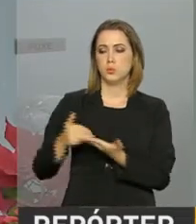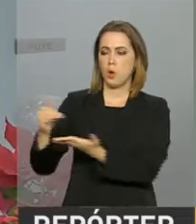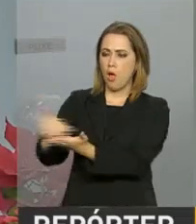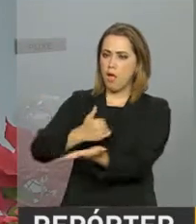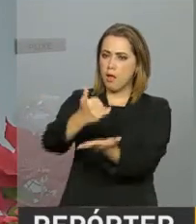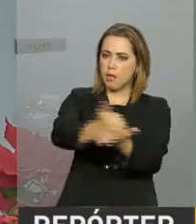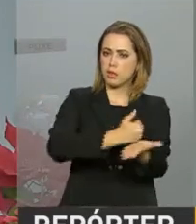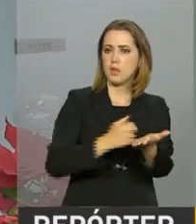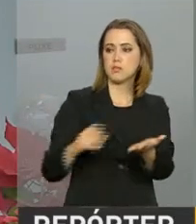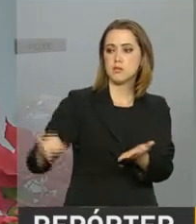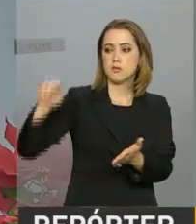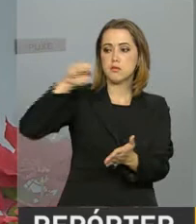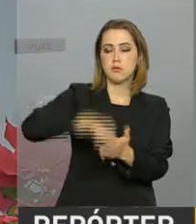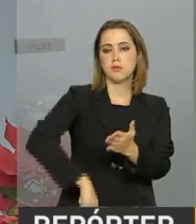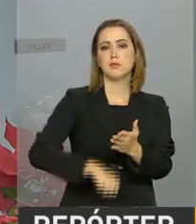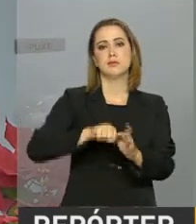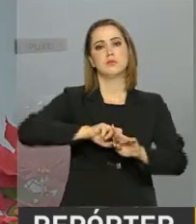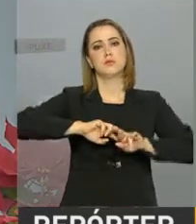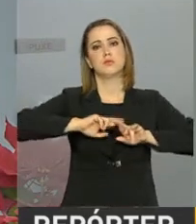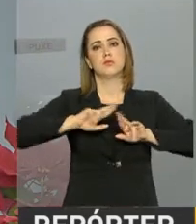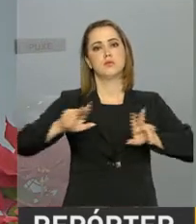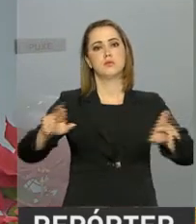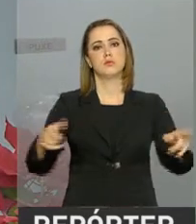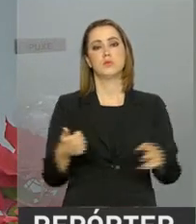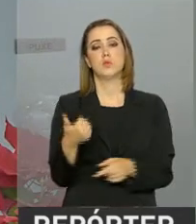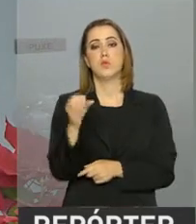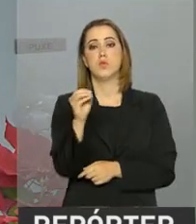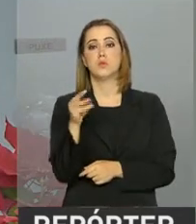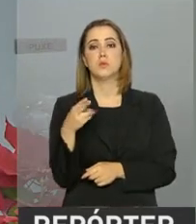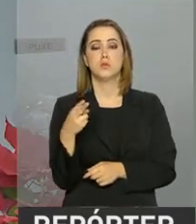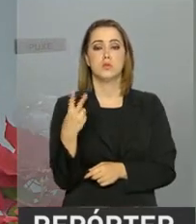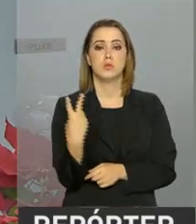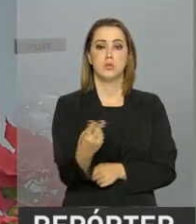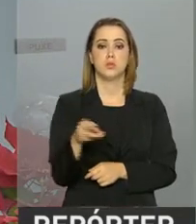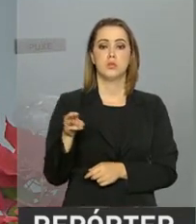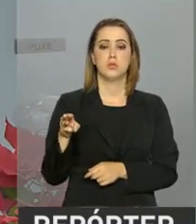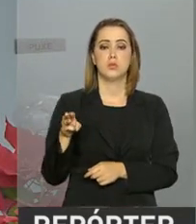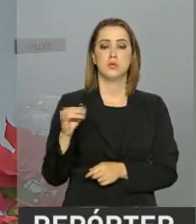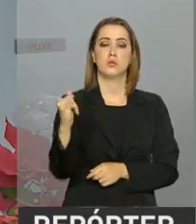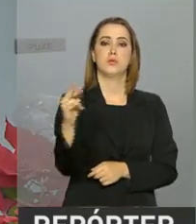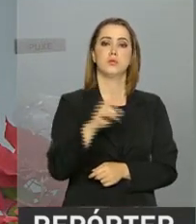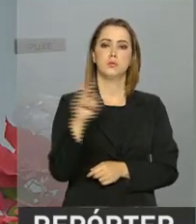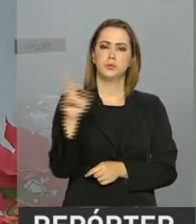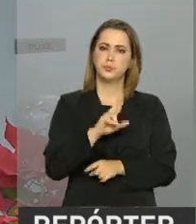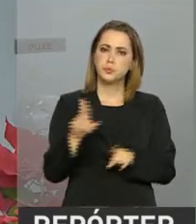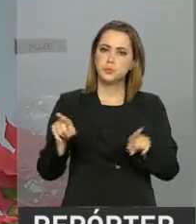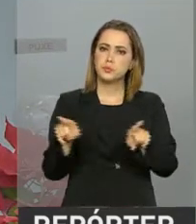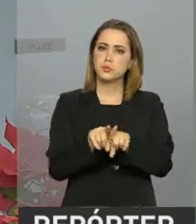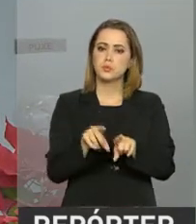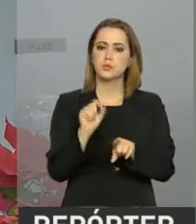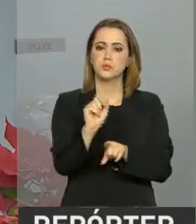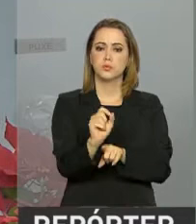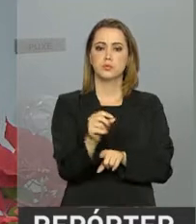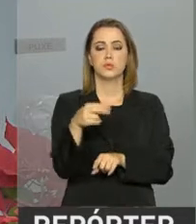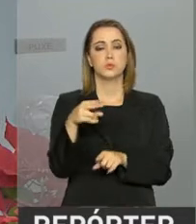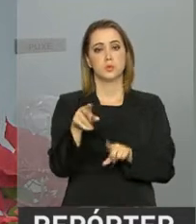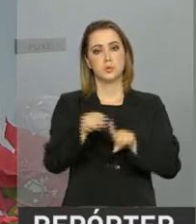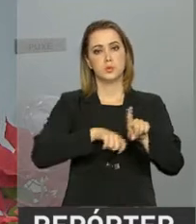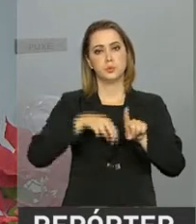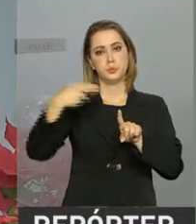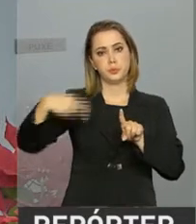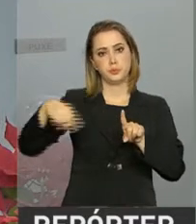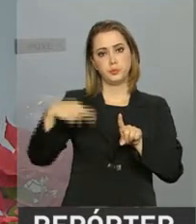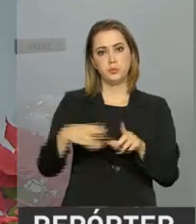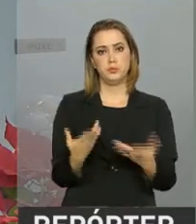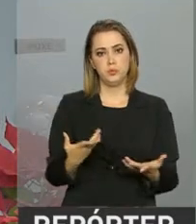e contribuições federais somou 102 bilhões 245 milhões de reais em novembro deste